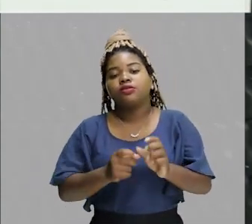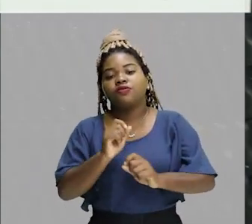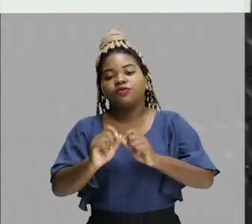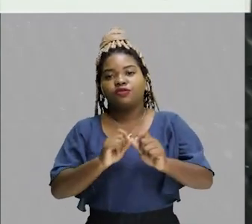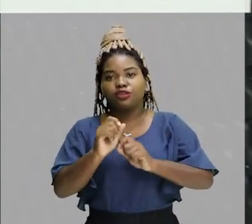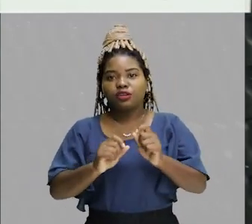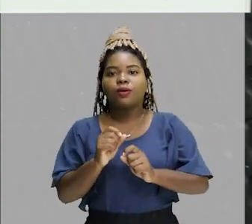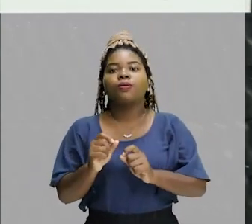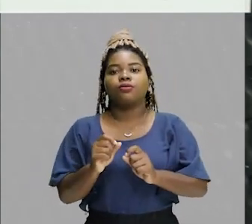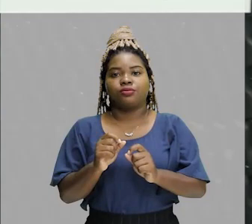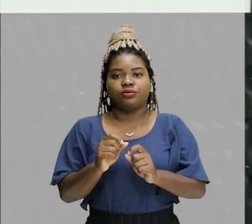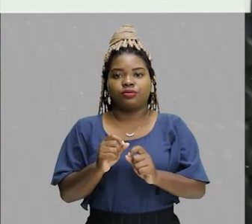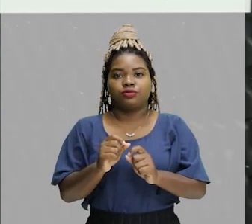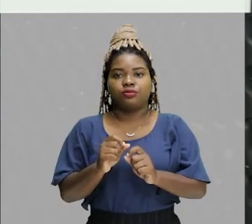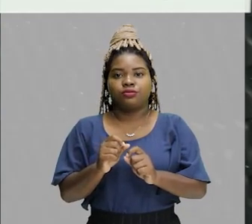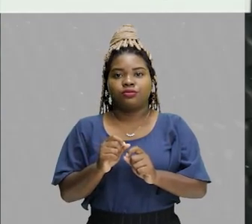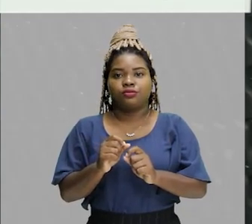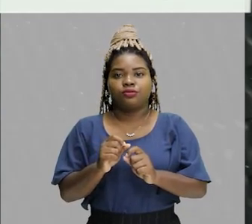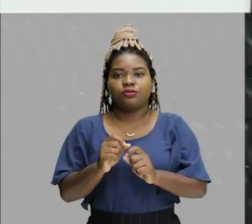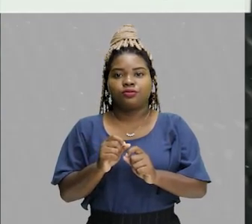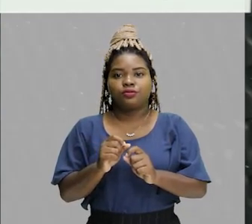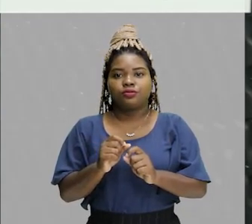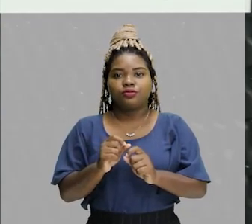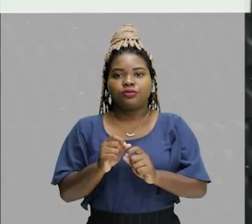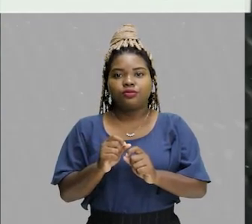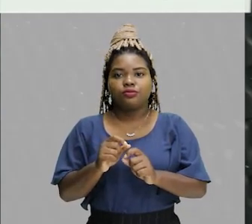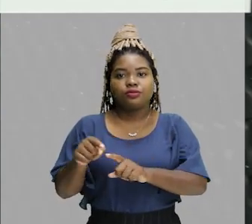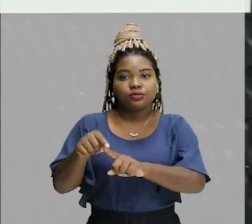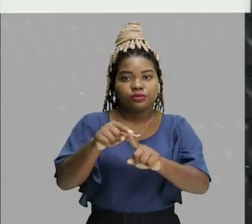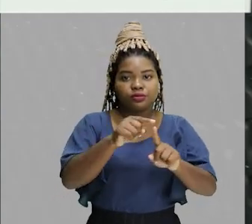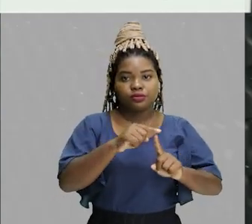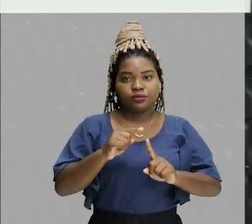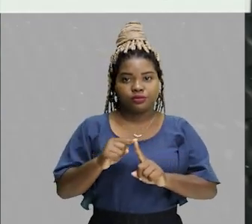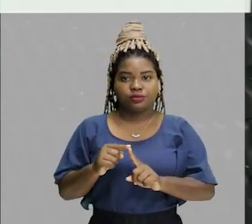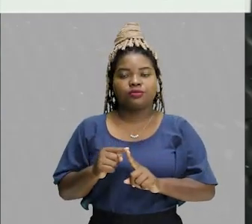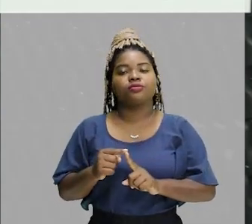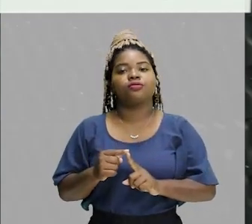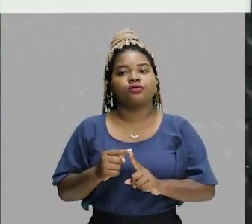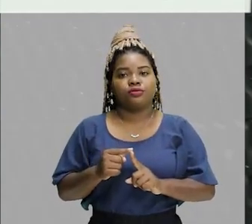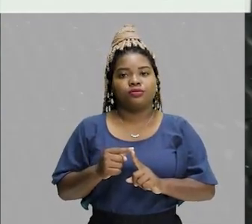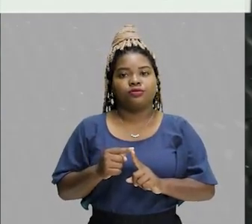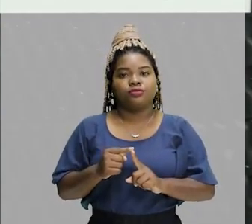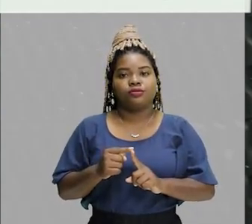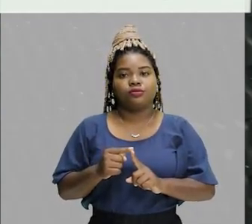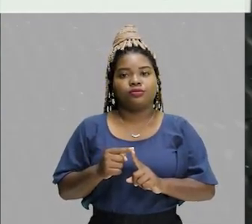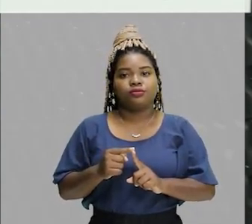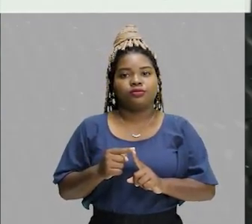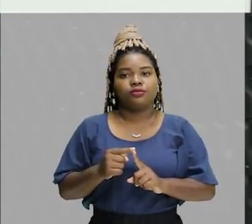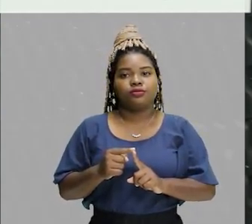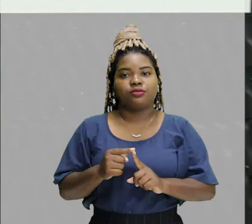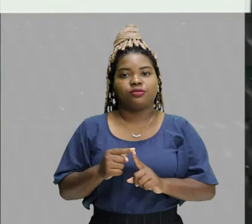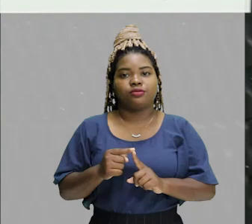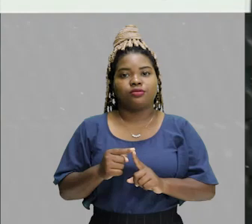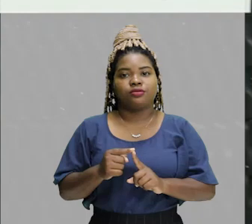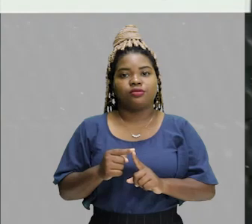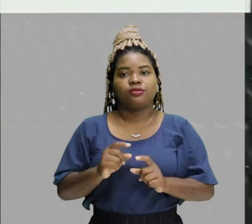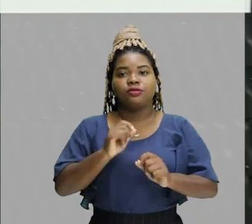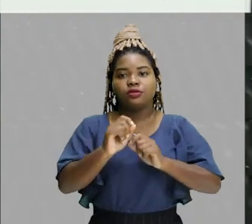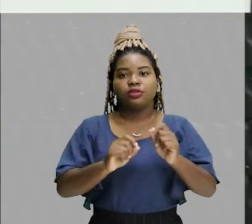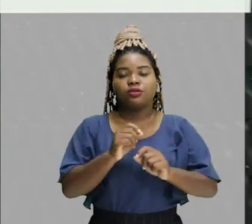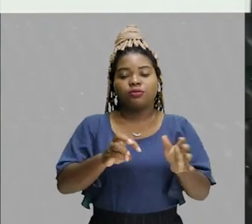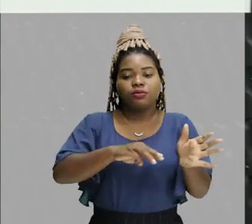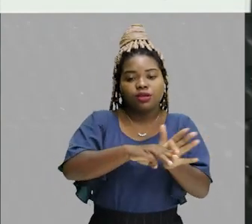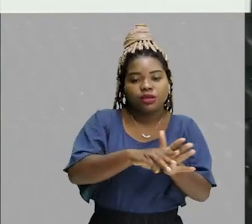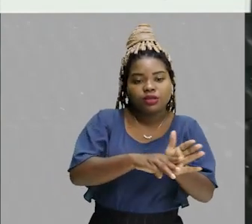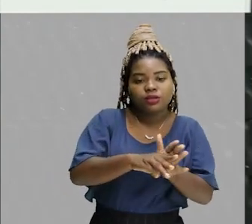senhores, para não começar do zero, nós temos aqui um caminho para o conhecimento. Então,